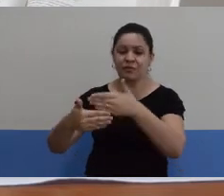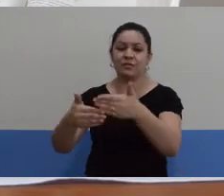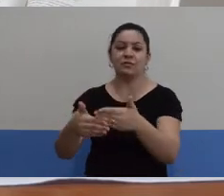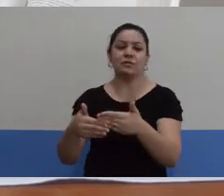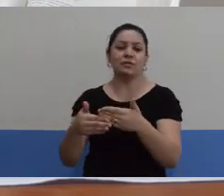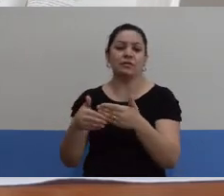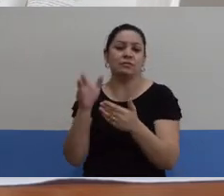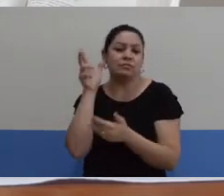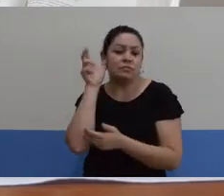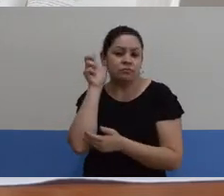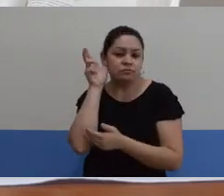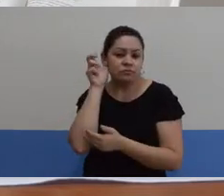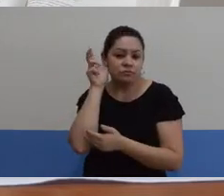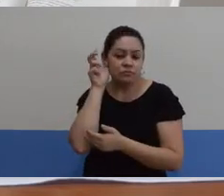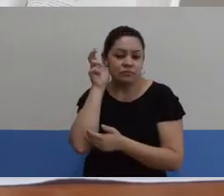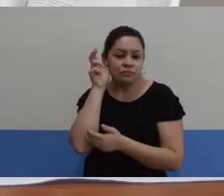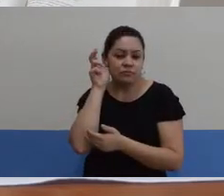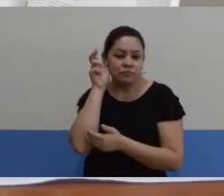seja